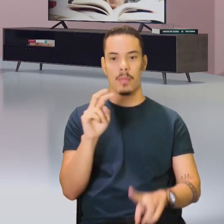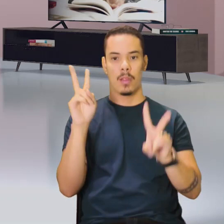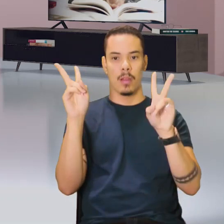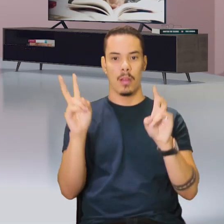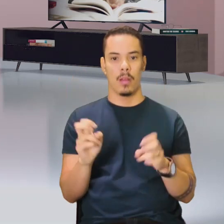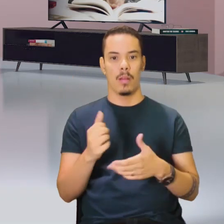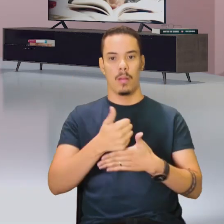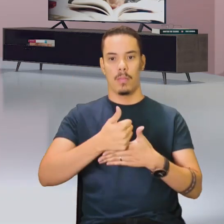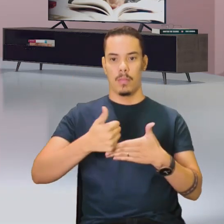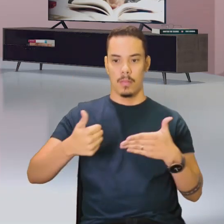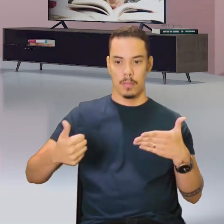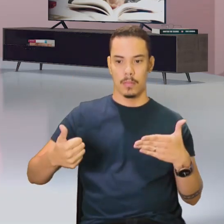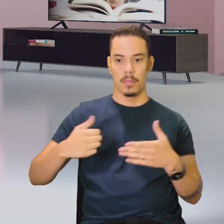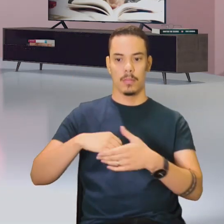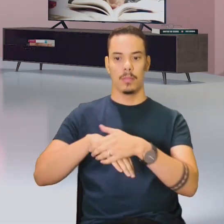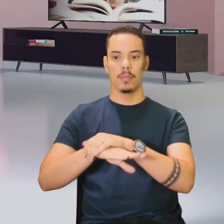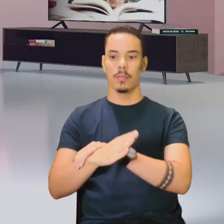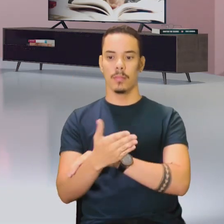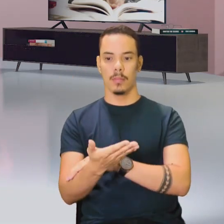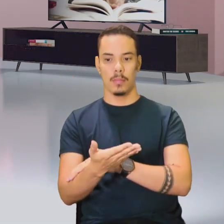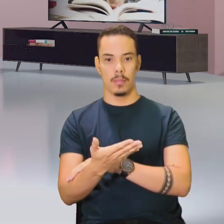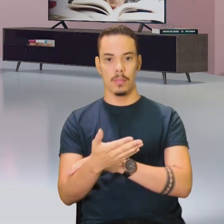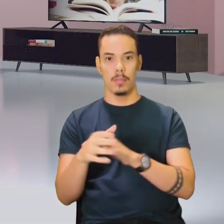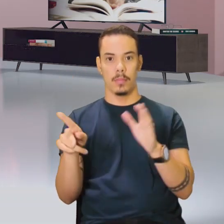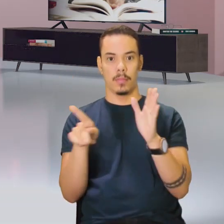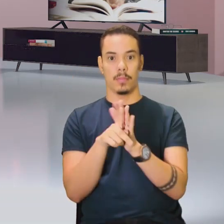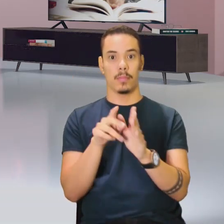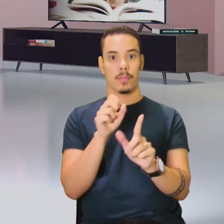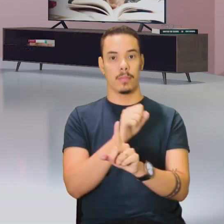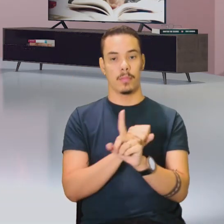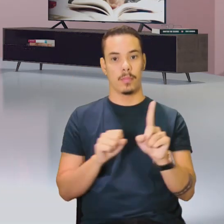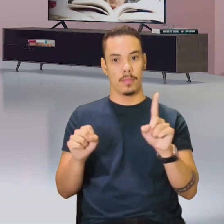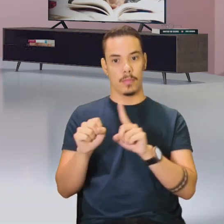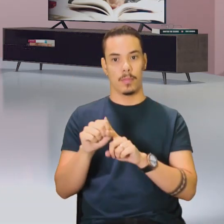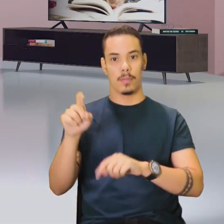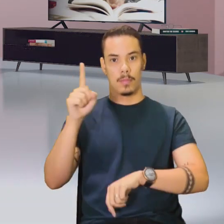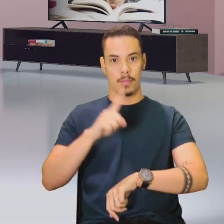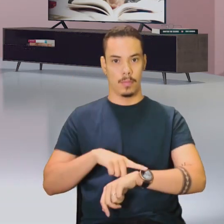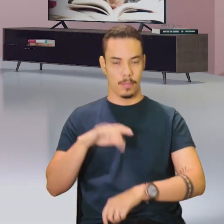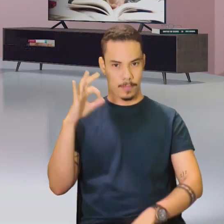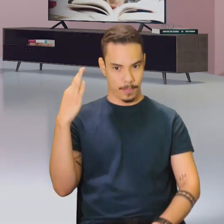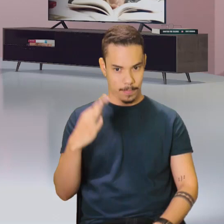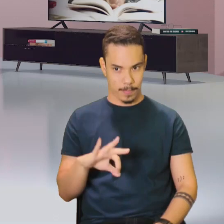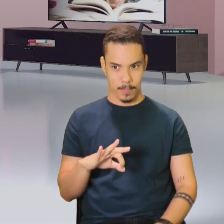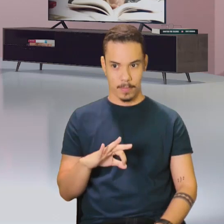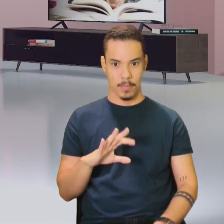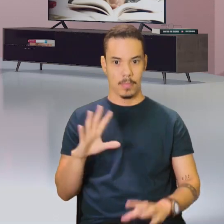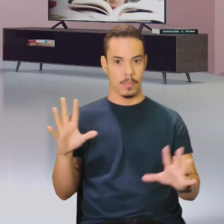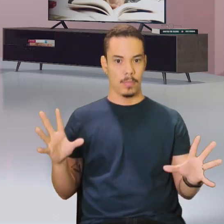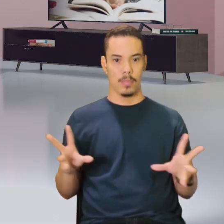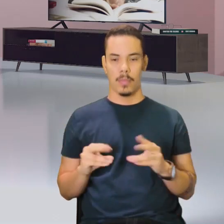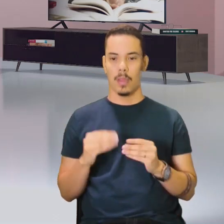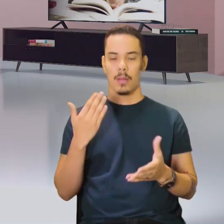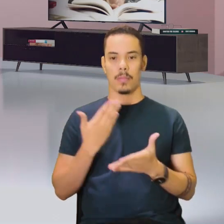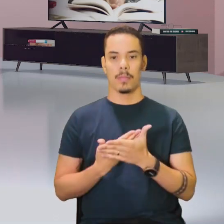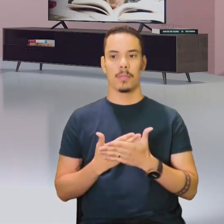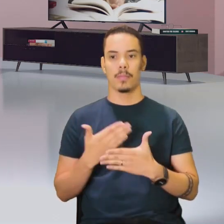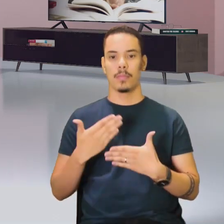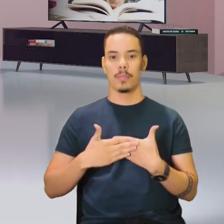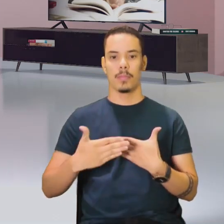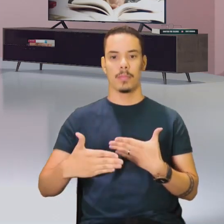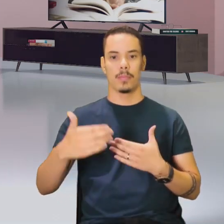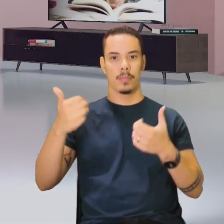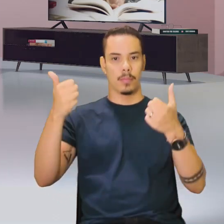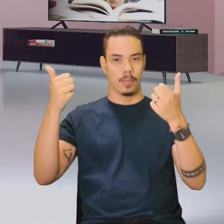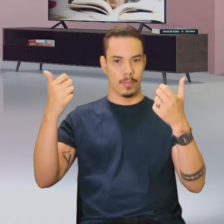relação à moral, aos costumes daquela sociedade naquele momento, tá certo? E aí, durante as aulas, nós vamos estar falando